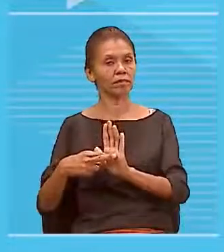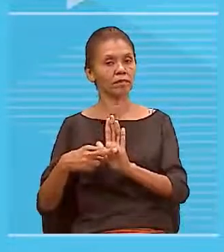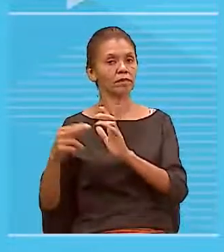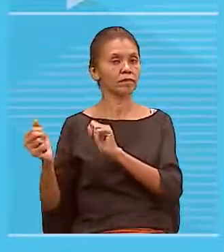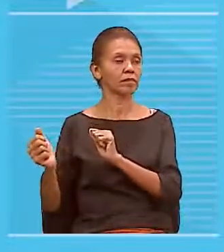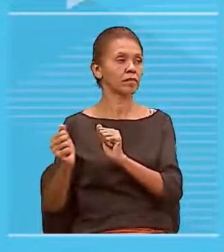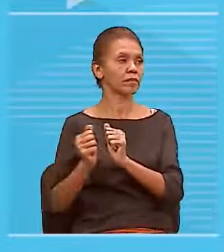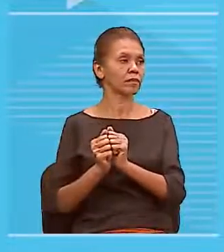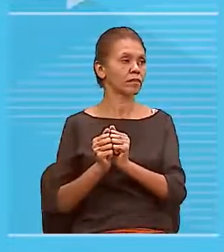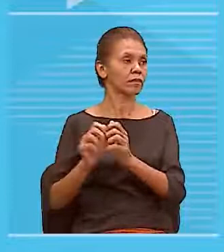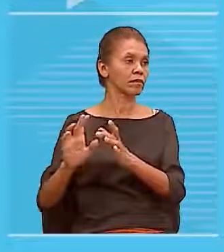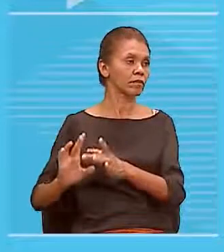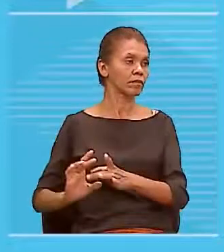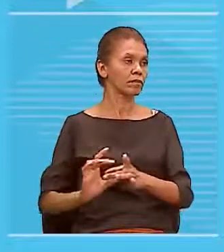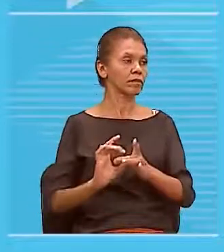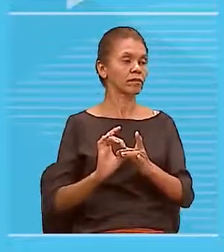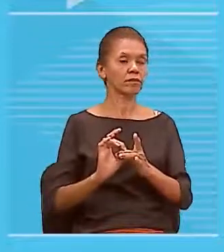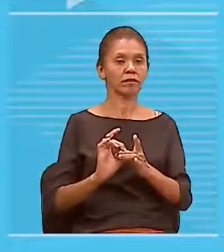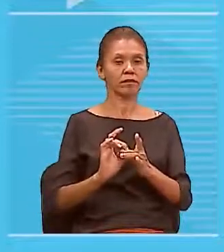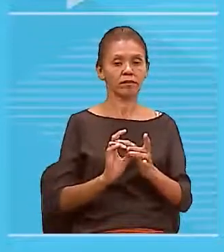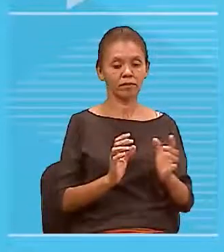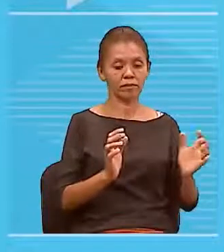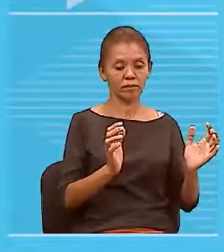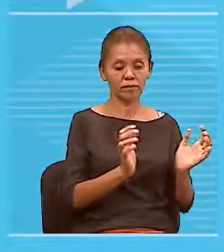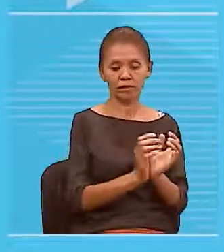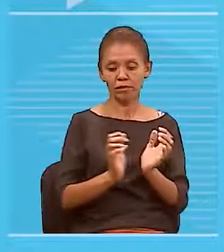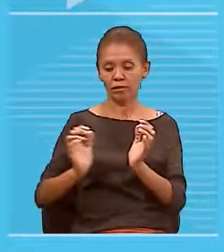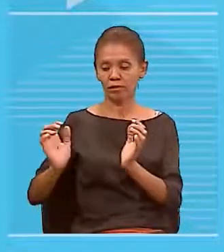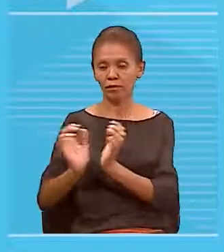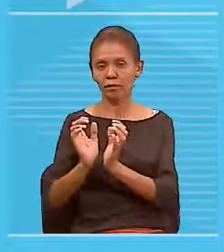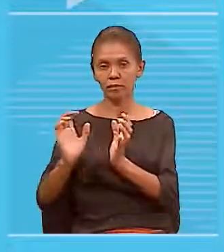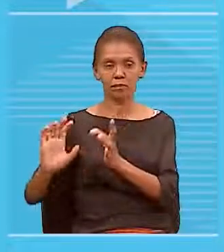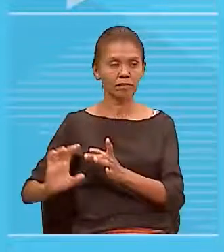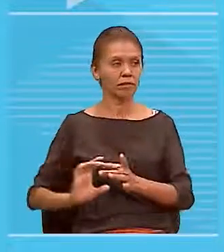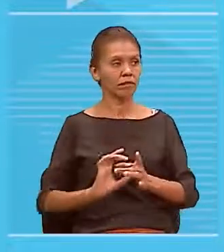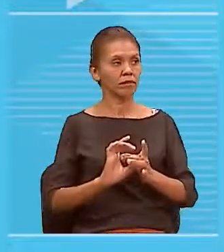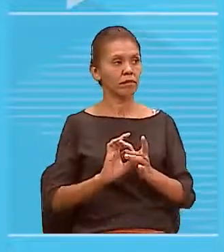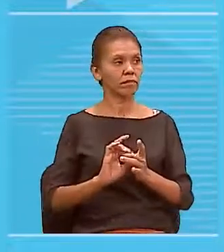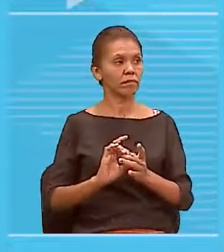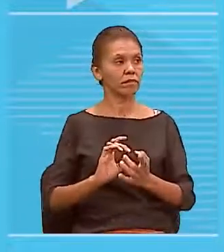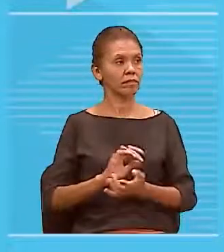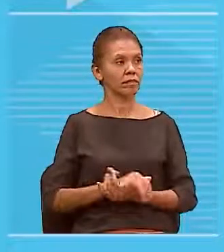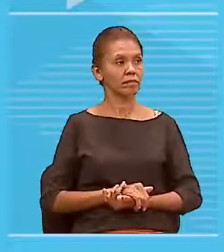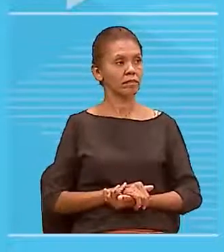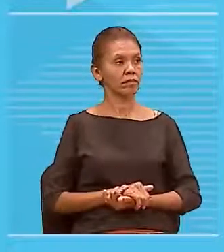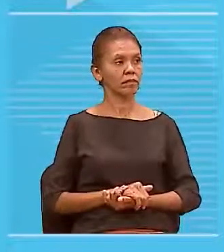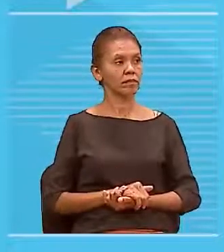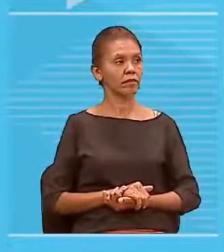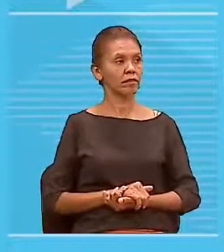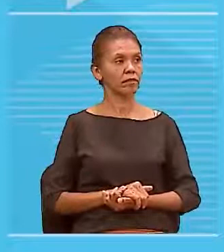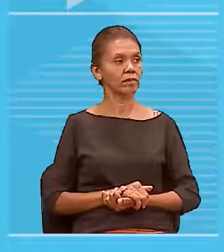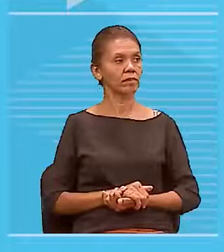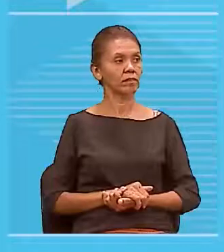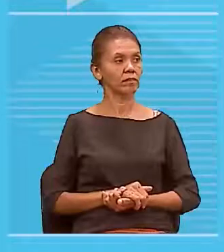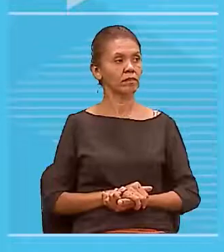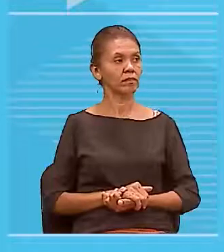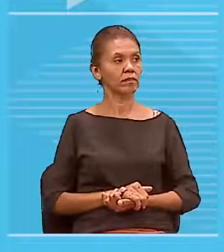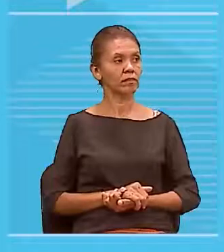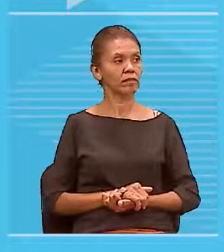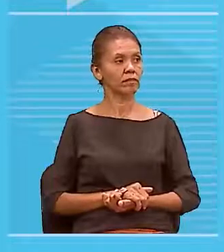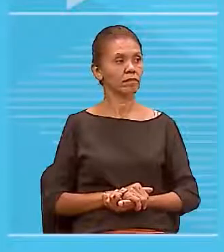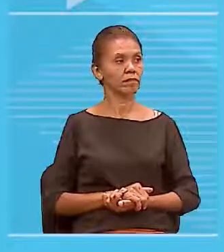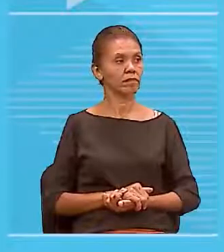Tá? Dos fatores bióticos, vamos colocar de verdinho claro, que tem relação com a